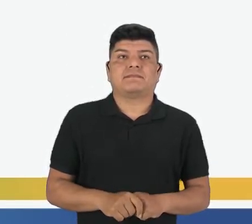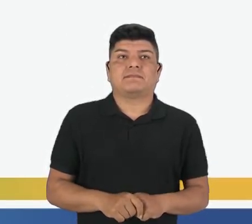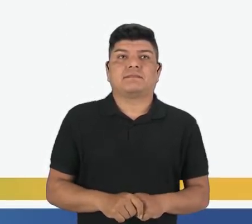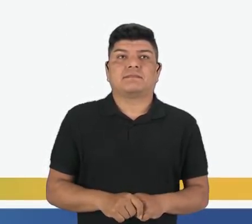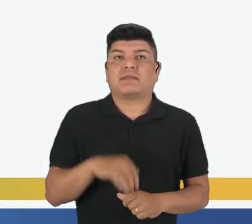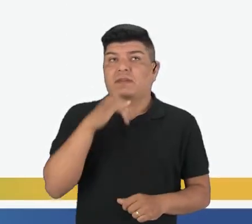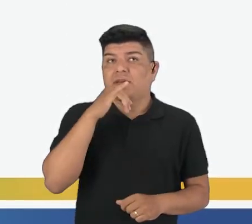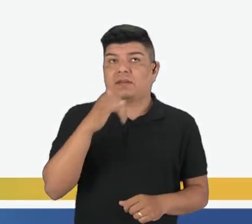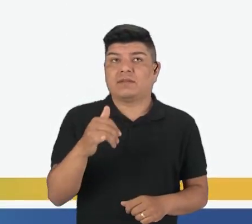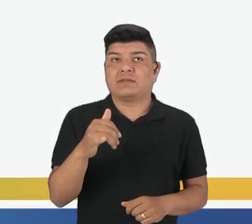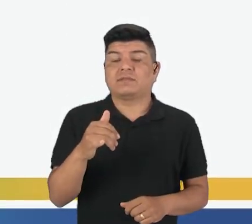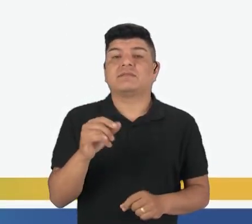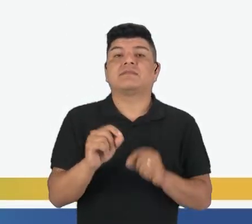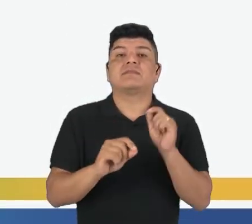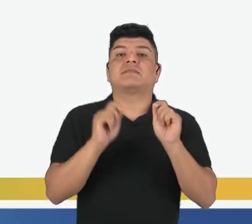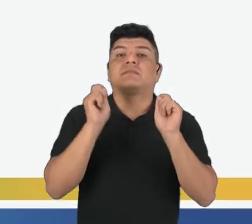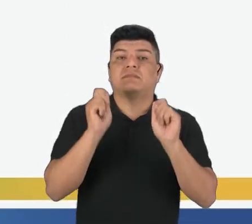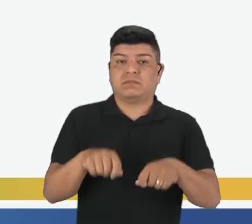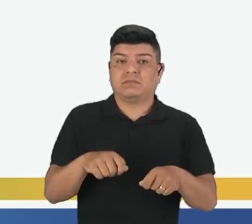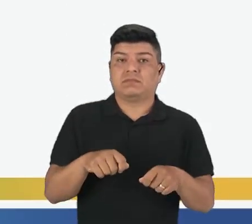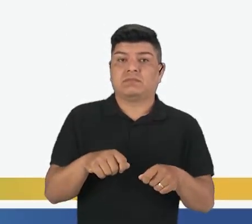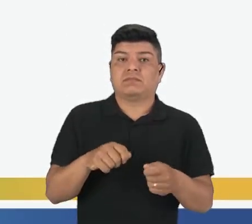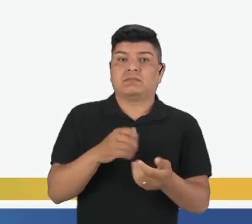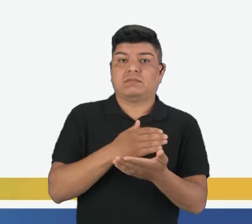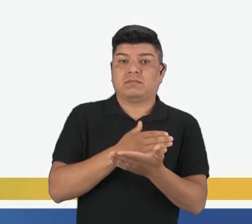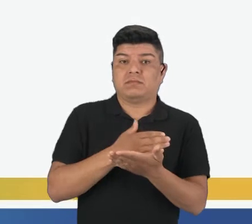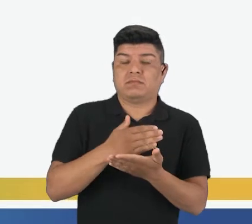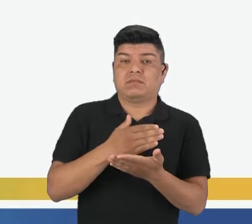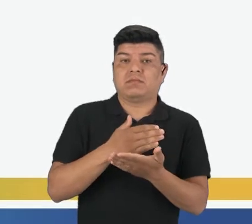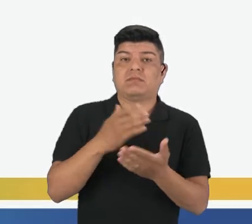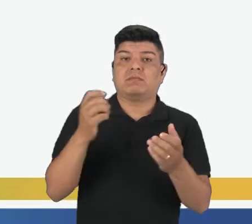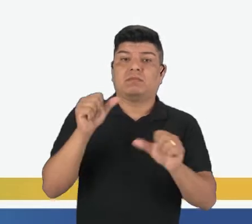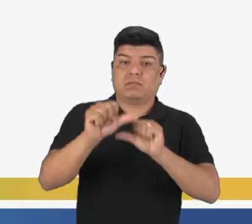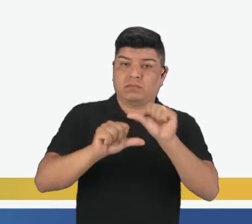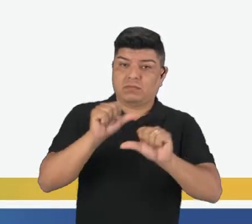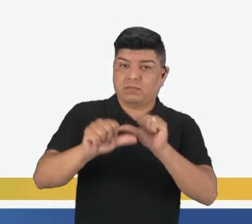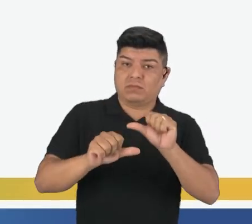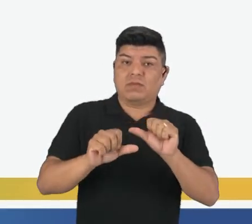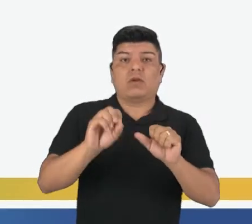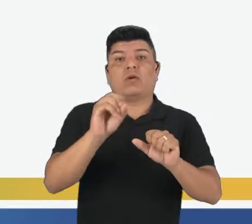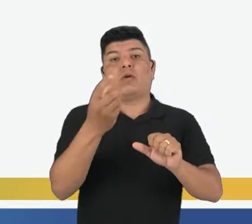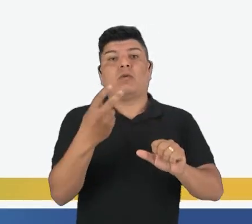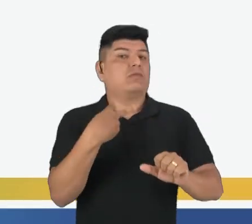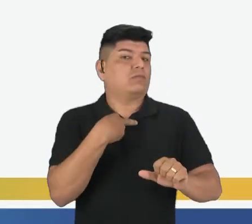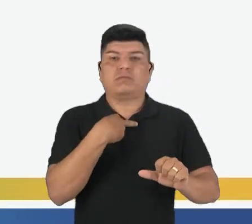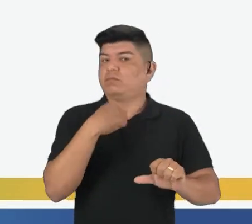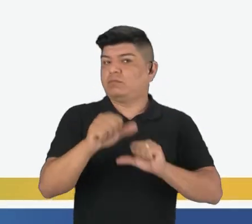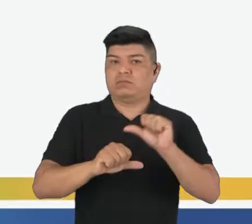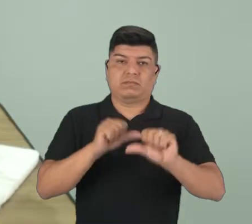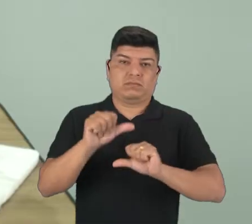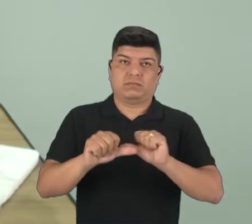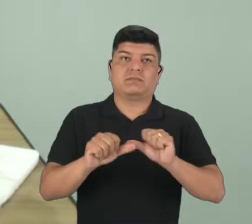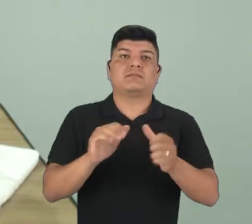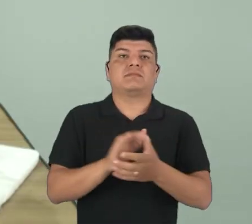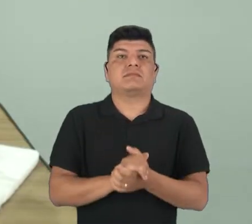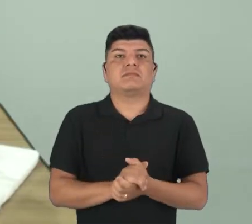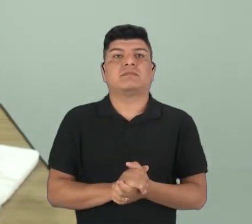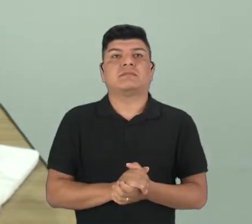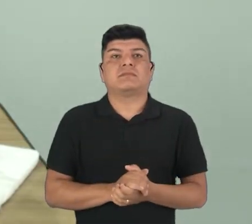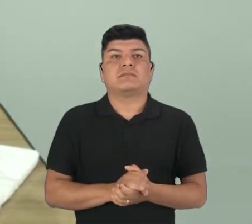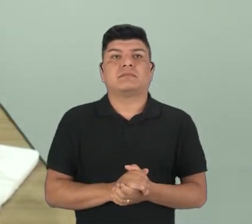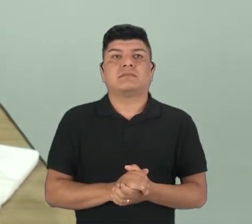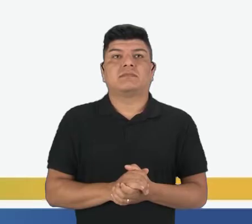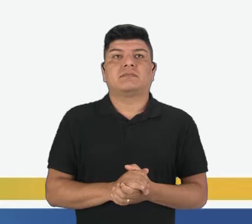As fontes de energias, elas podem ser renováveis e não renováveis. As renováveis.